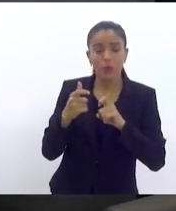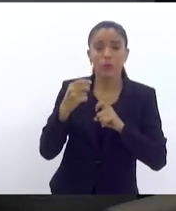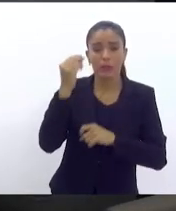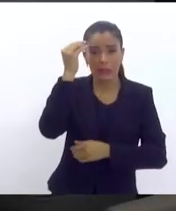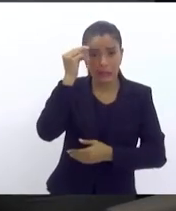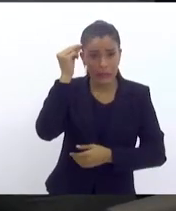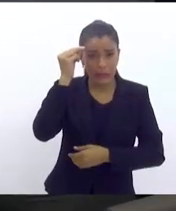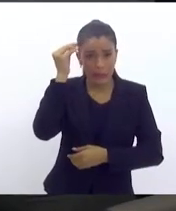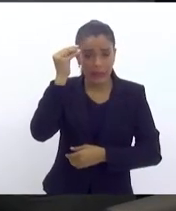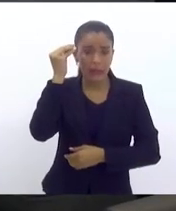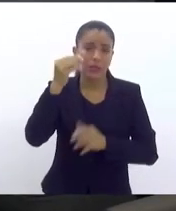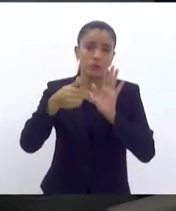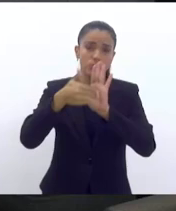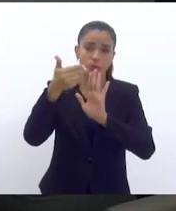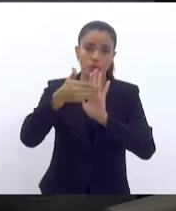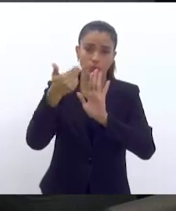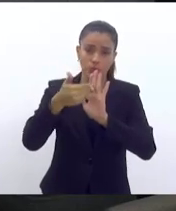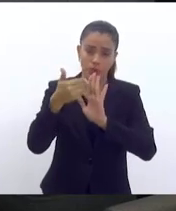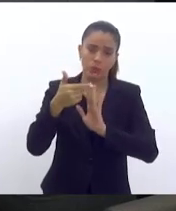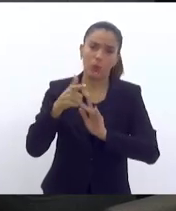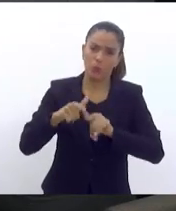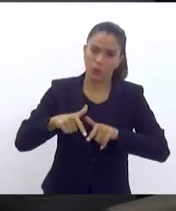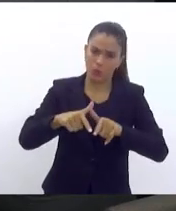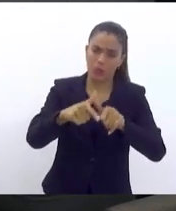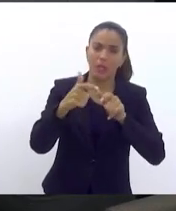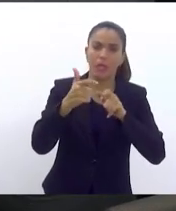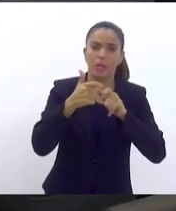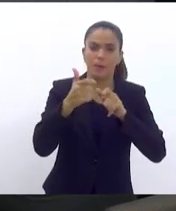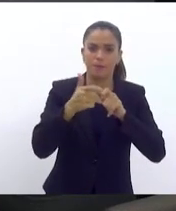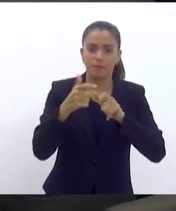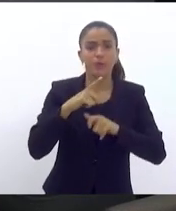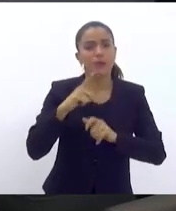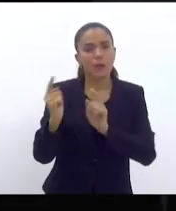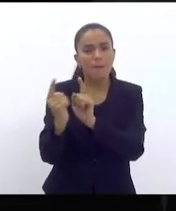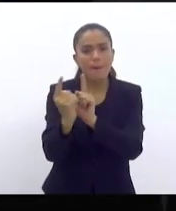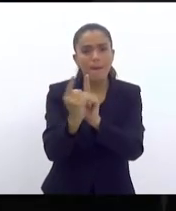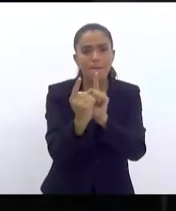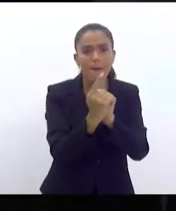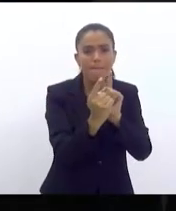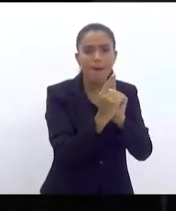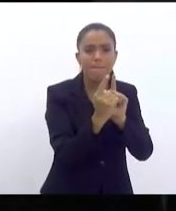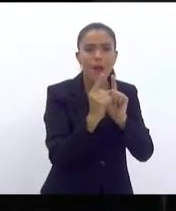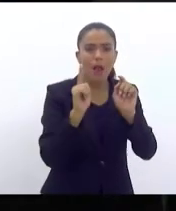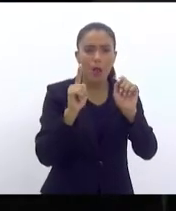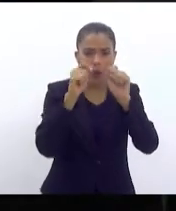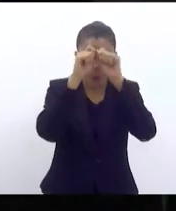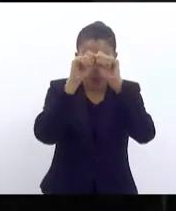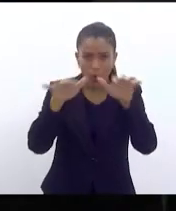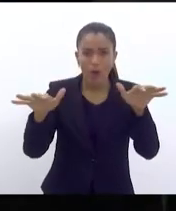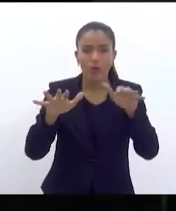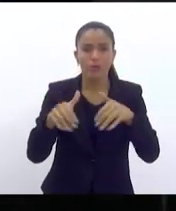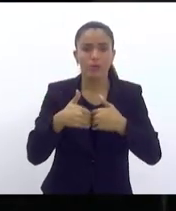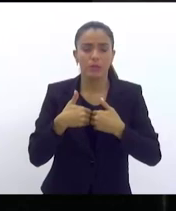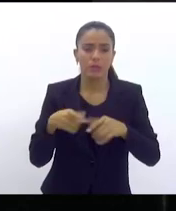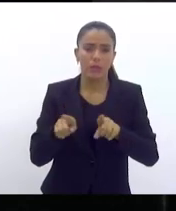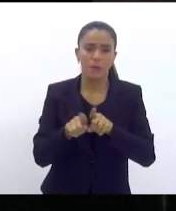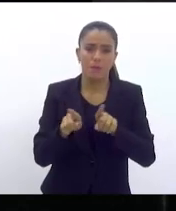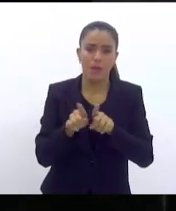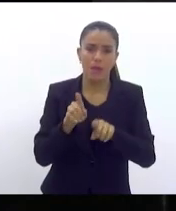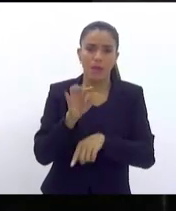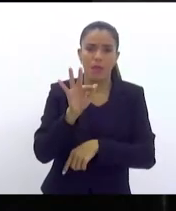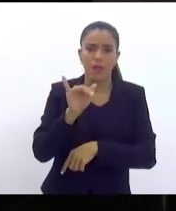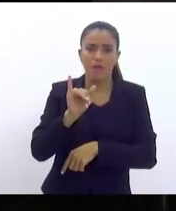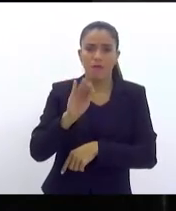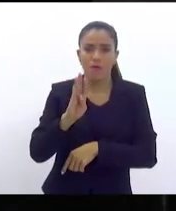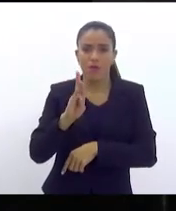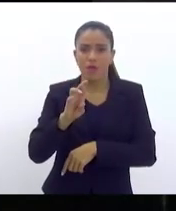continua exercendo a medicina tem o paciente lido com paciente com autismo lido com o paciente com fibromialgia então